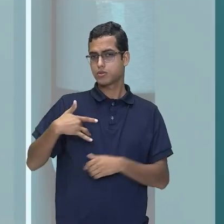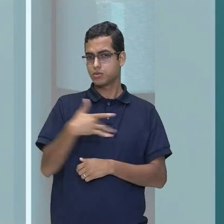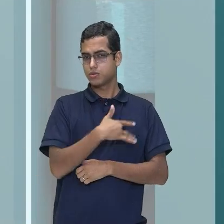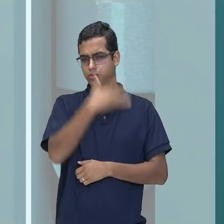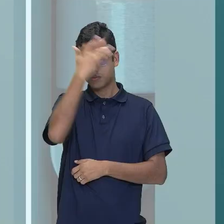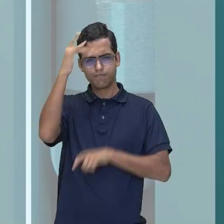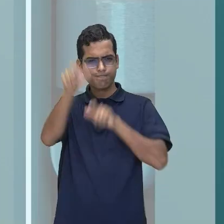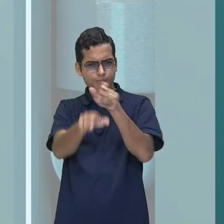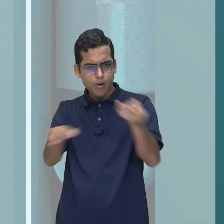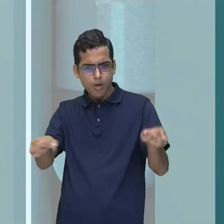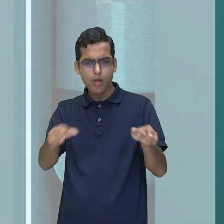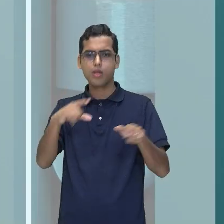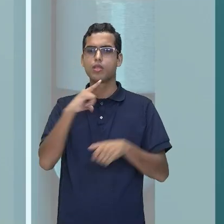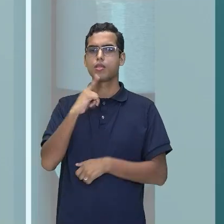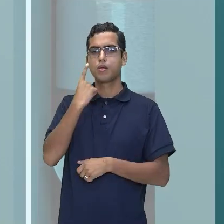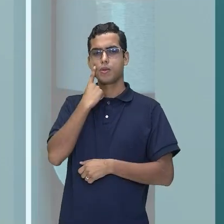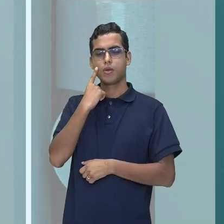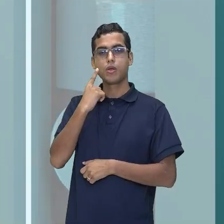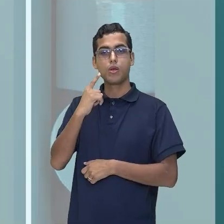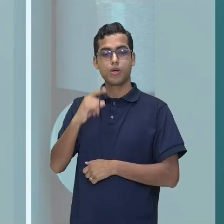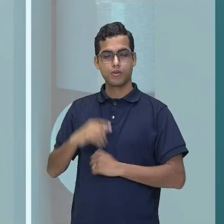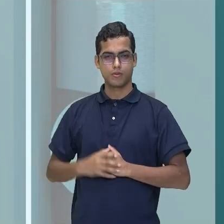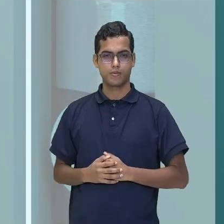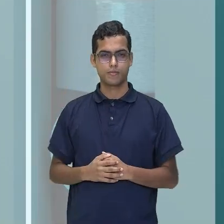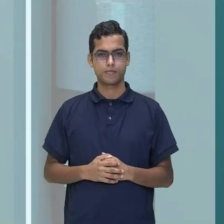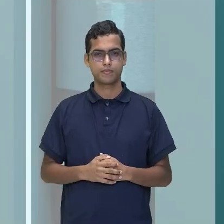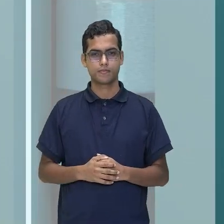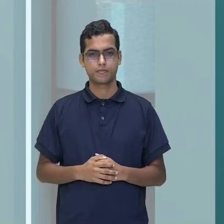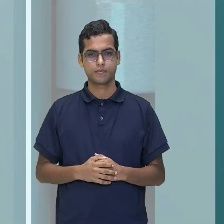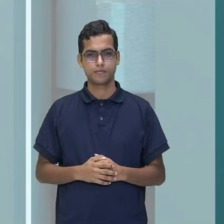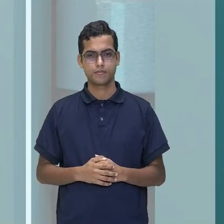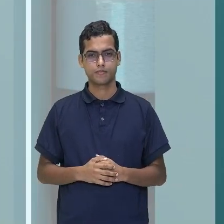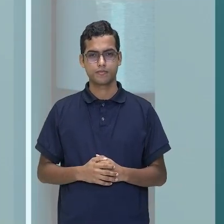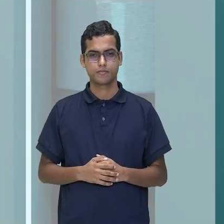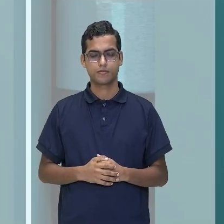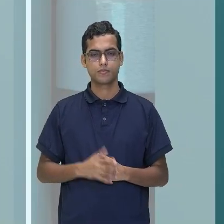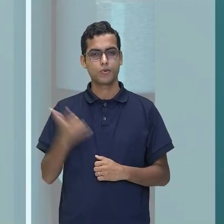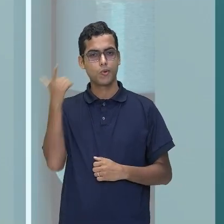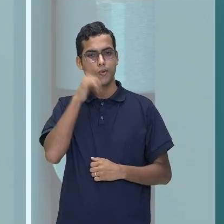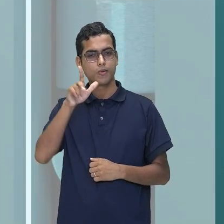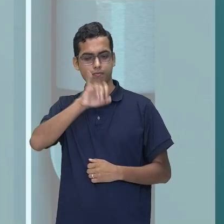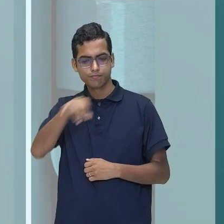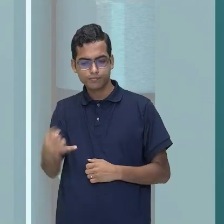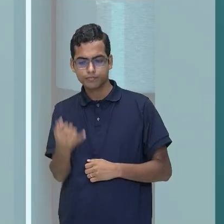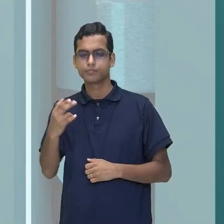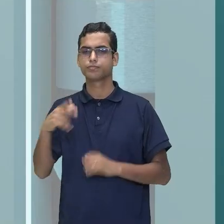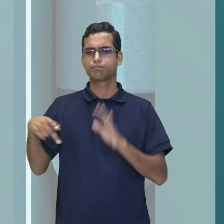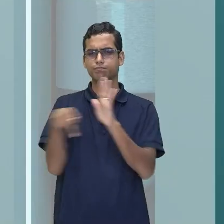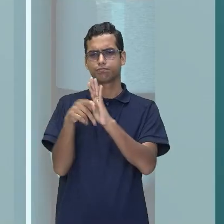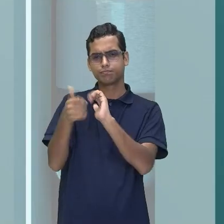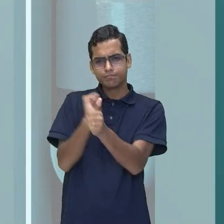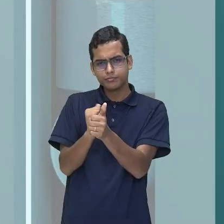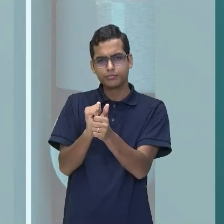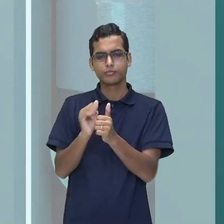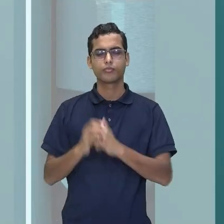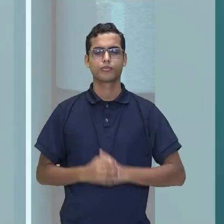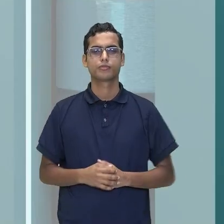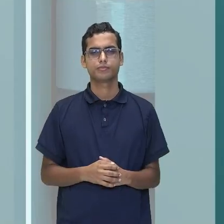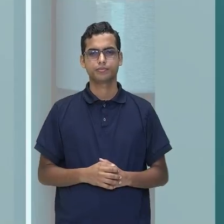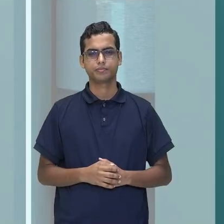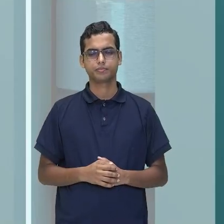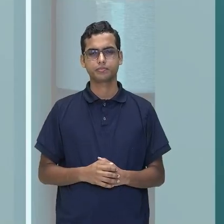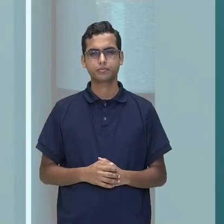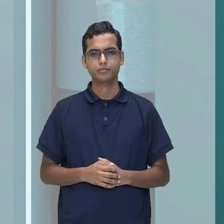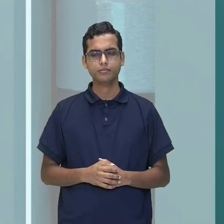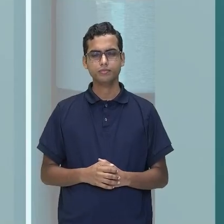pessoas, dos comunitários ali que dele se usufruem, né, do esporte. Além disso, é um